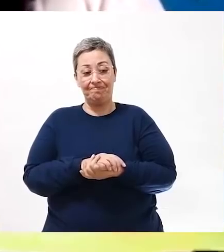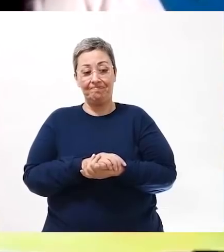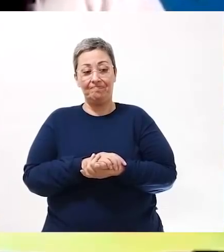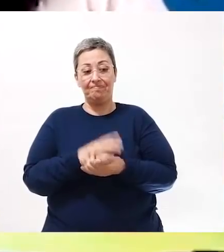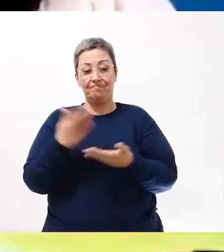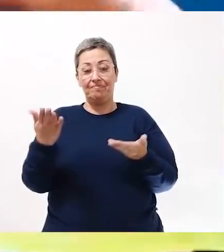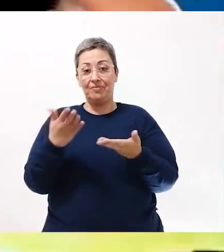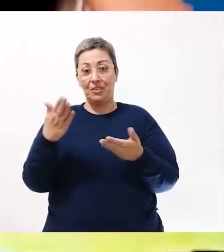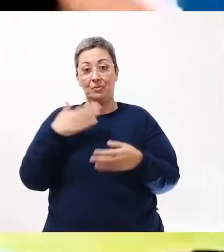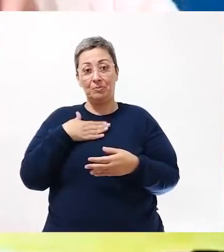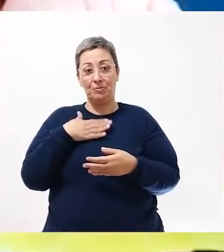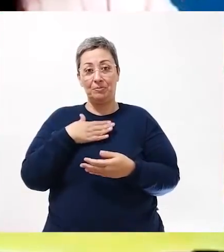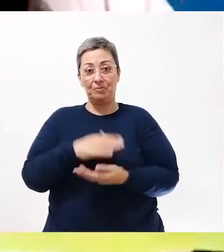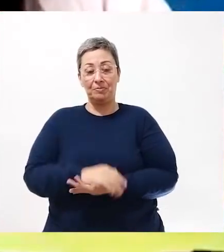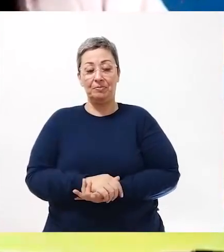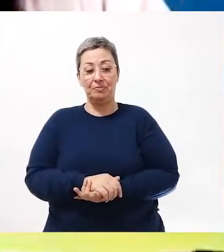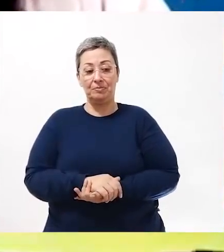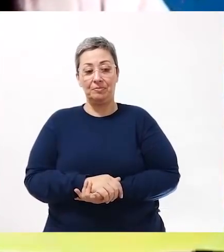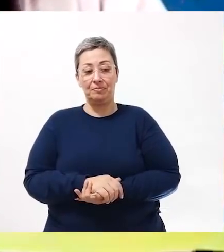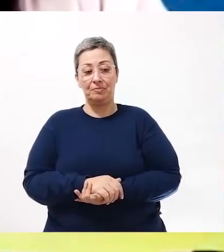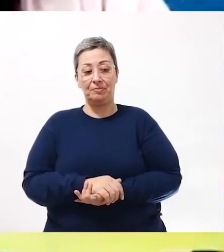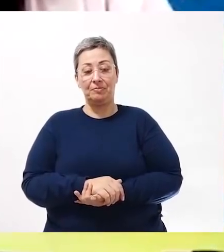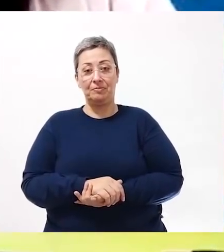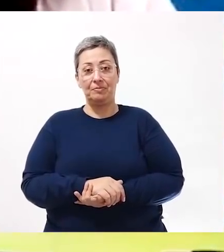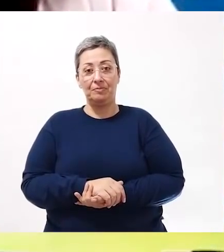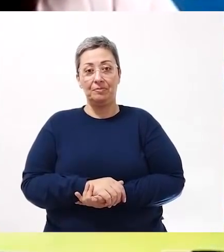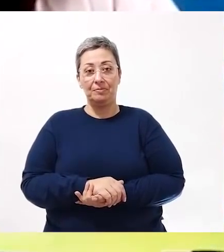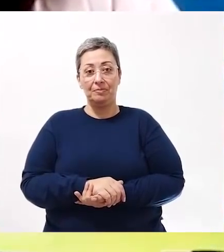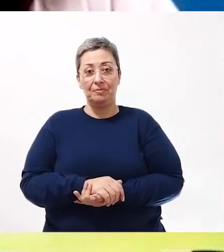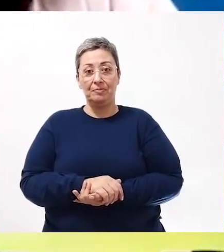vez. Agora é a minha vez.